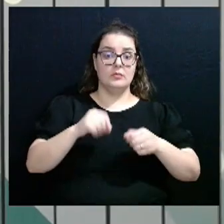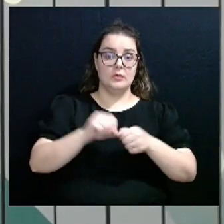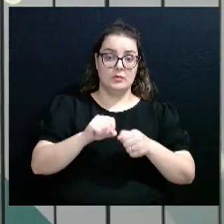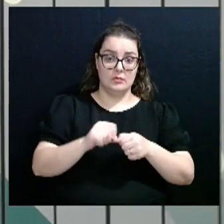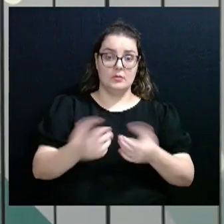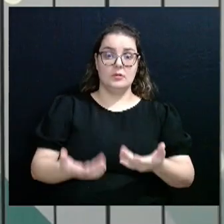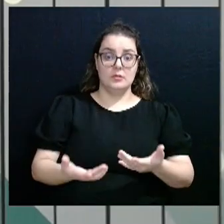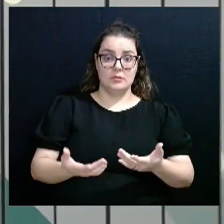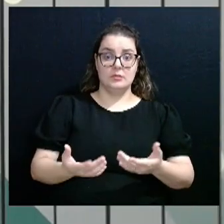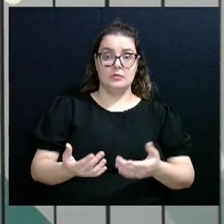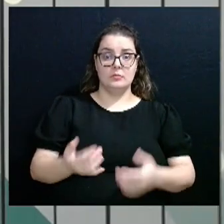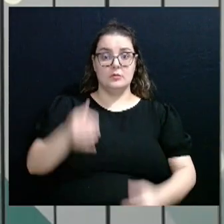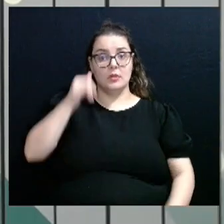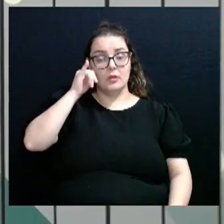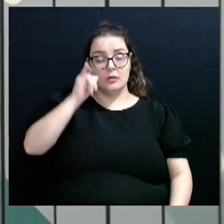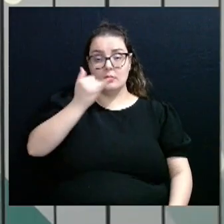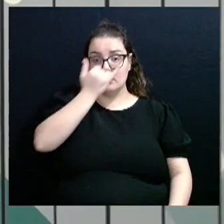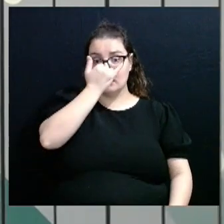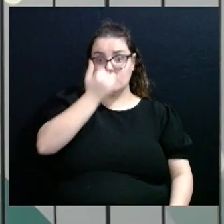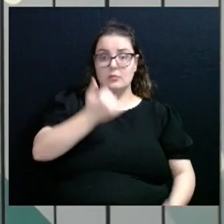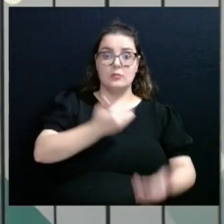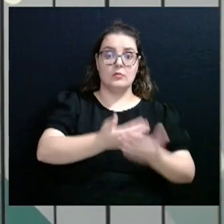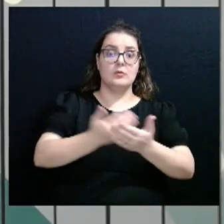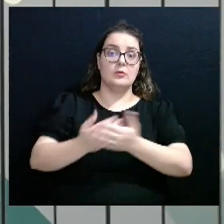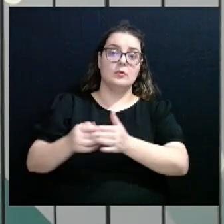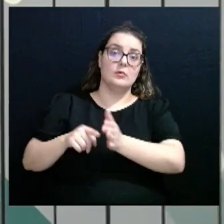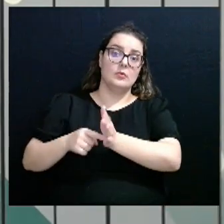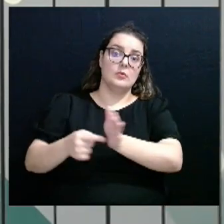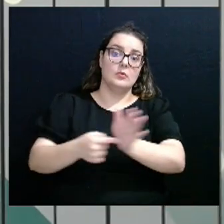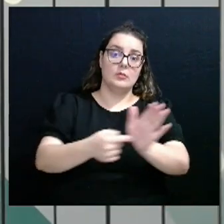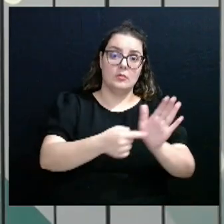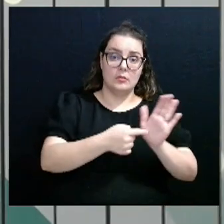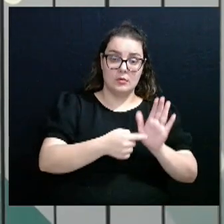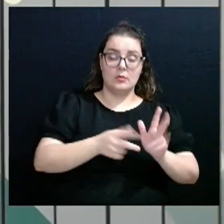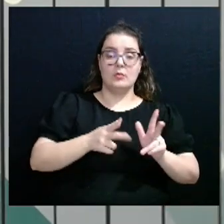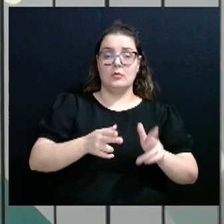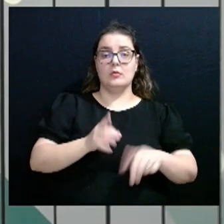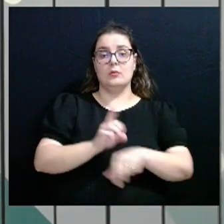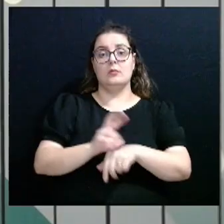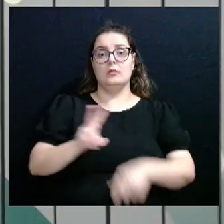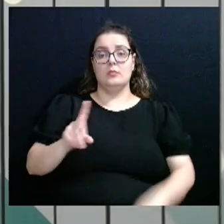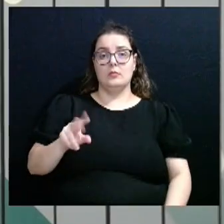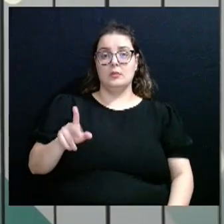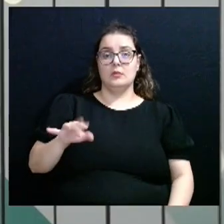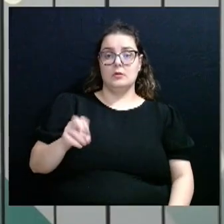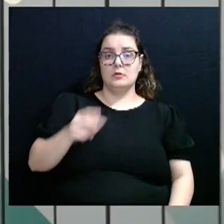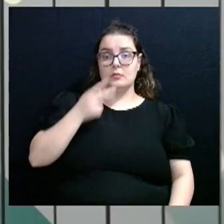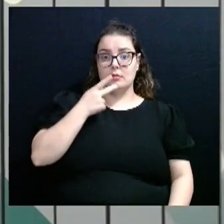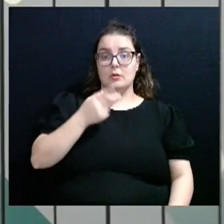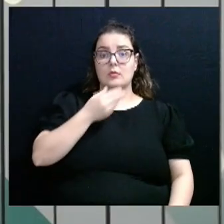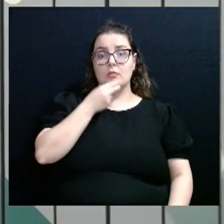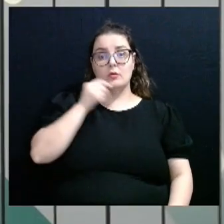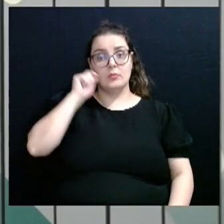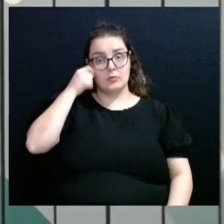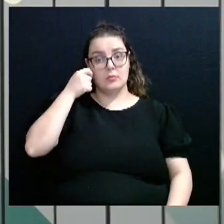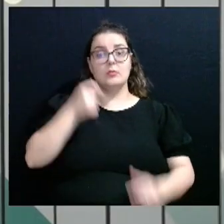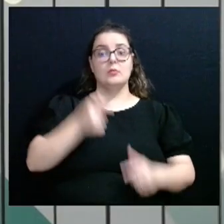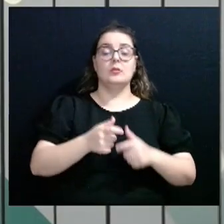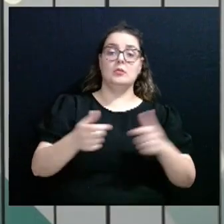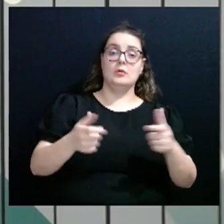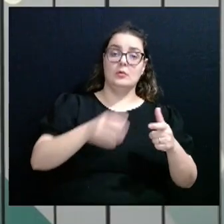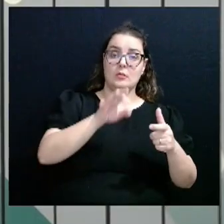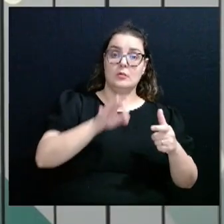prevenção. Os estudos mostram também, como muito bem pontuou o doutor Vinícius, que os homens negros têm uma incidência maior da